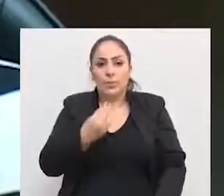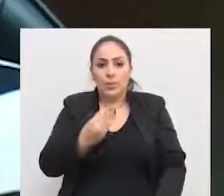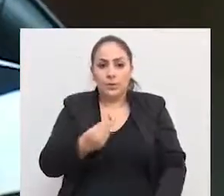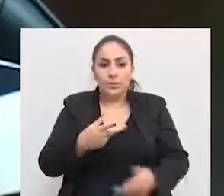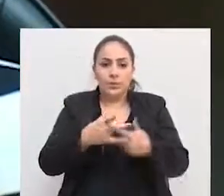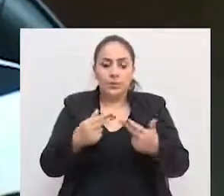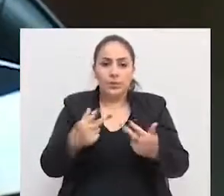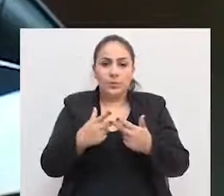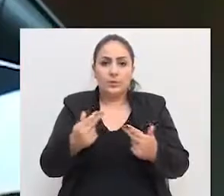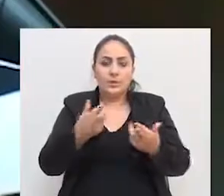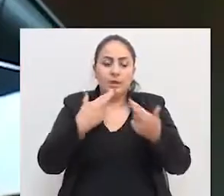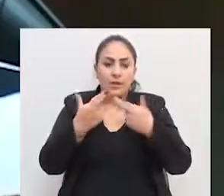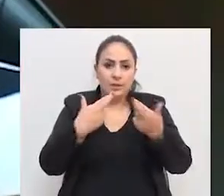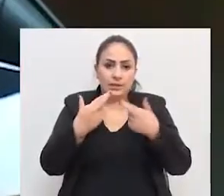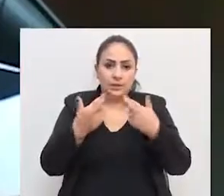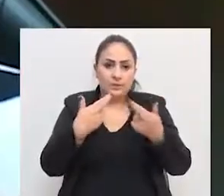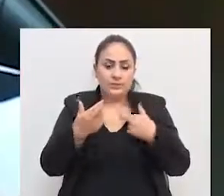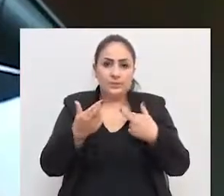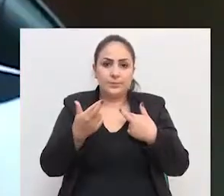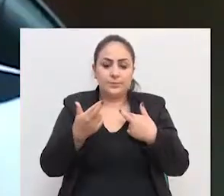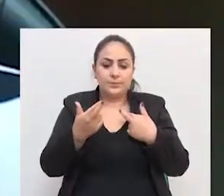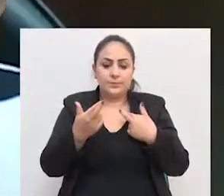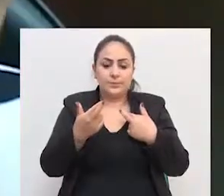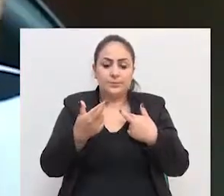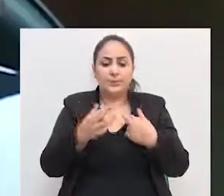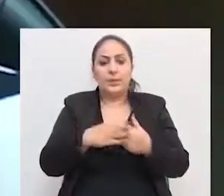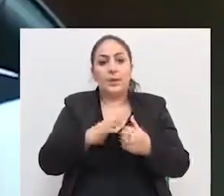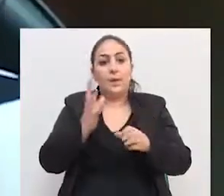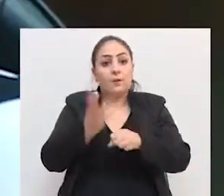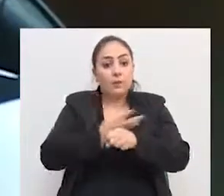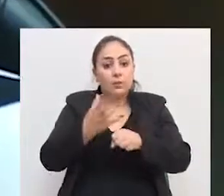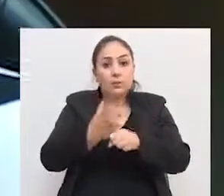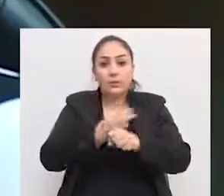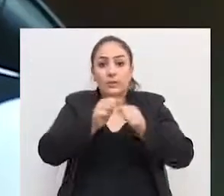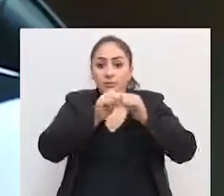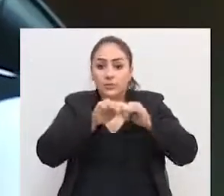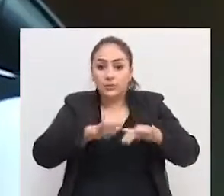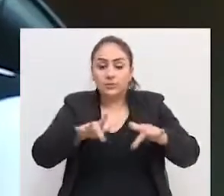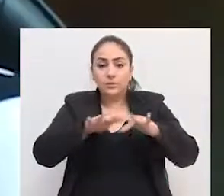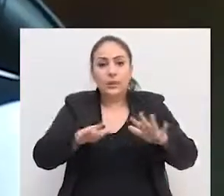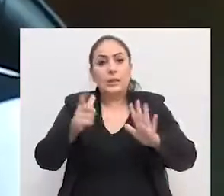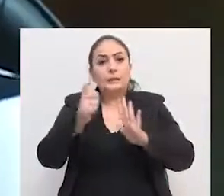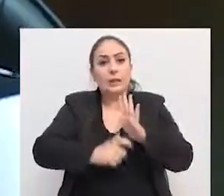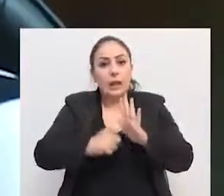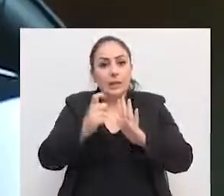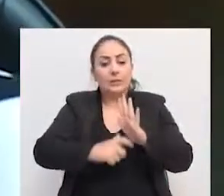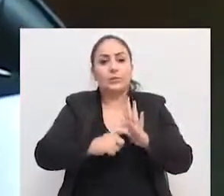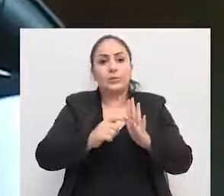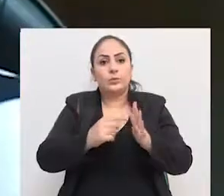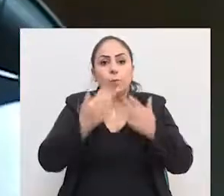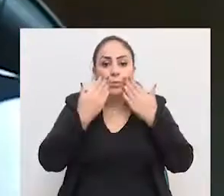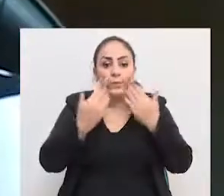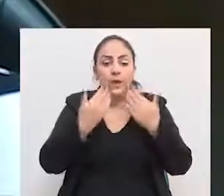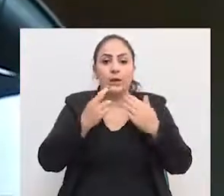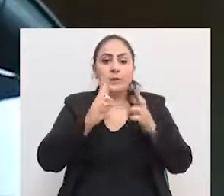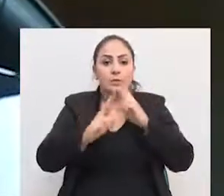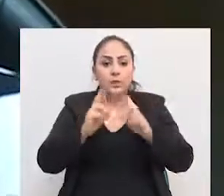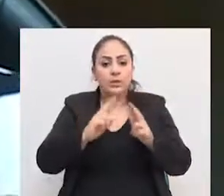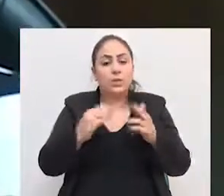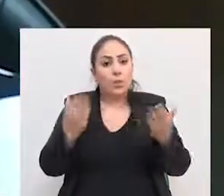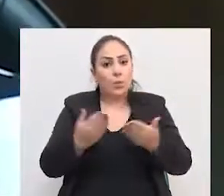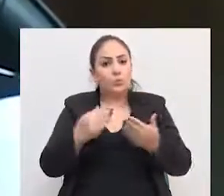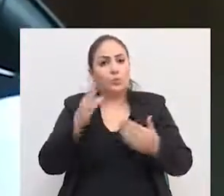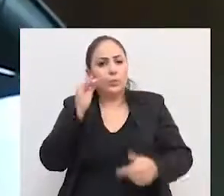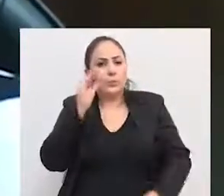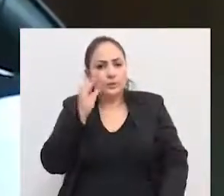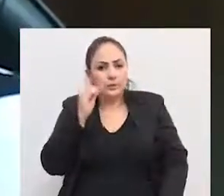pressão em relação à velocidade de publicação de dados, de resultados, né? E hoje a